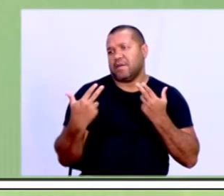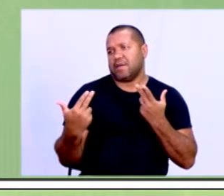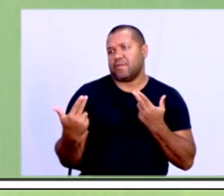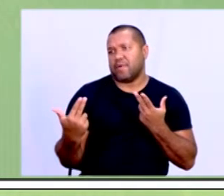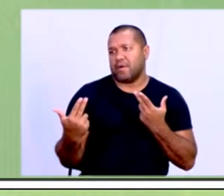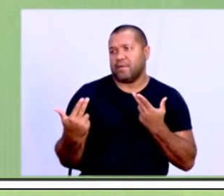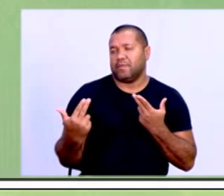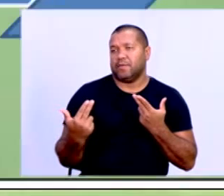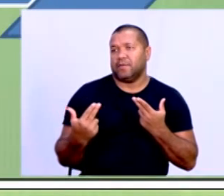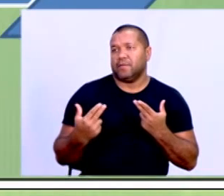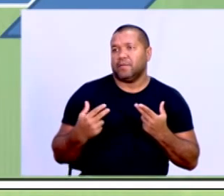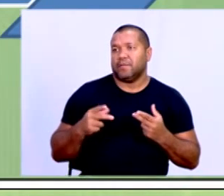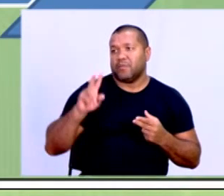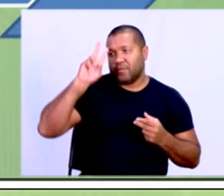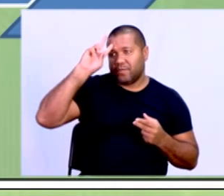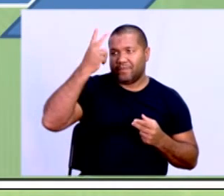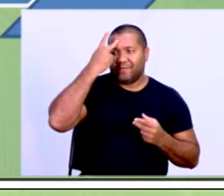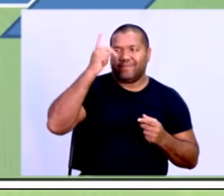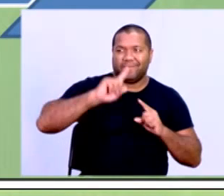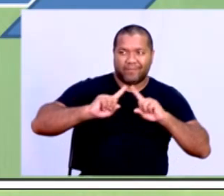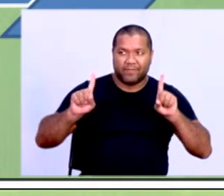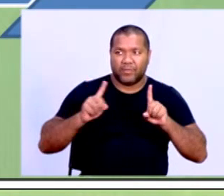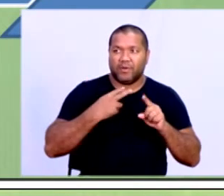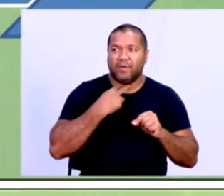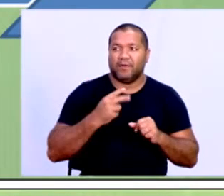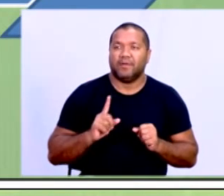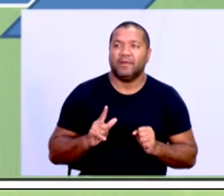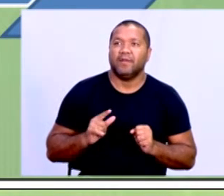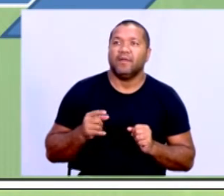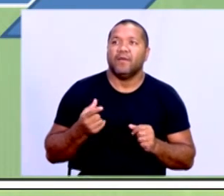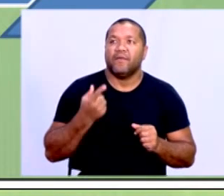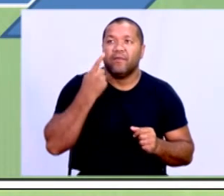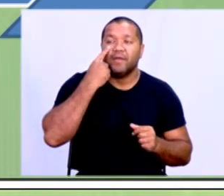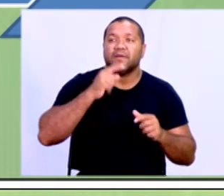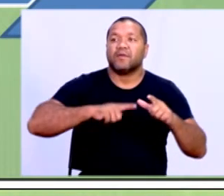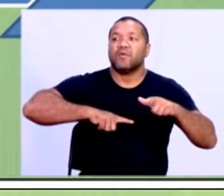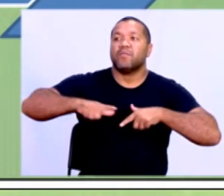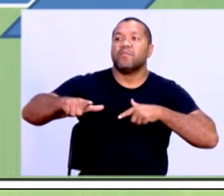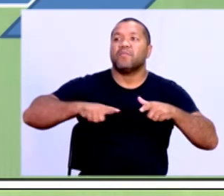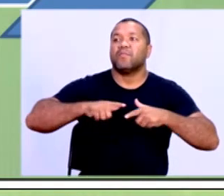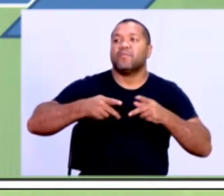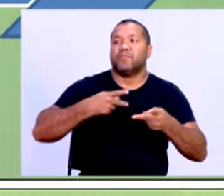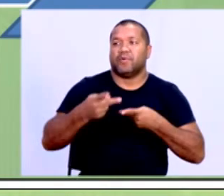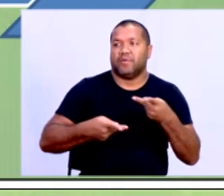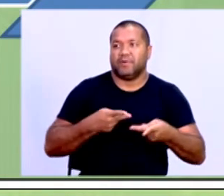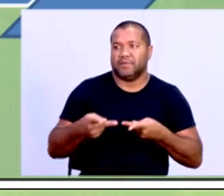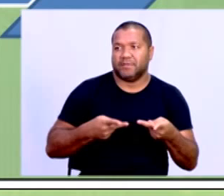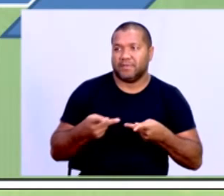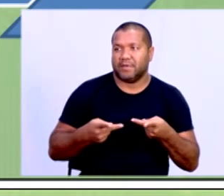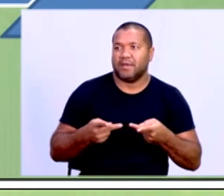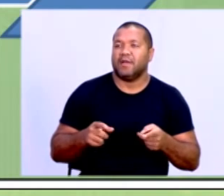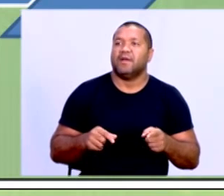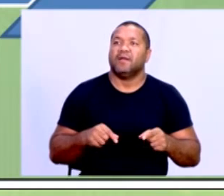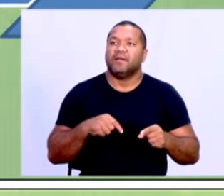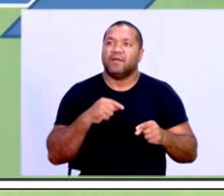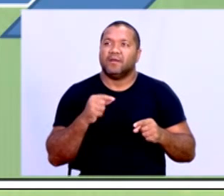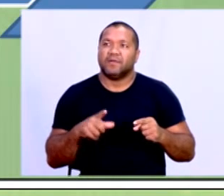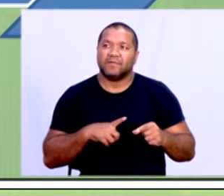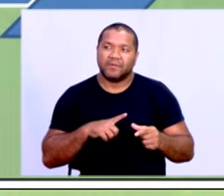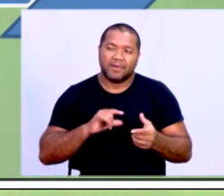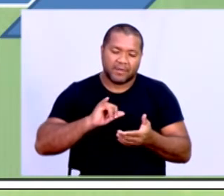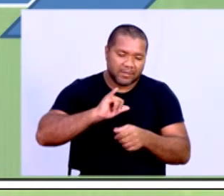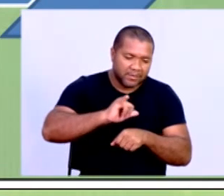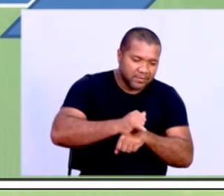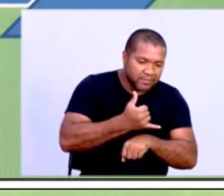vamos confundir aí. O projeto é planejado em sprints, que são o quê? São arrancadas, é um